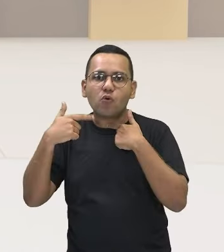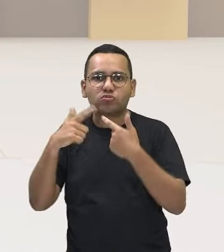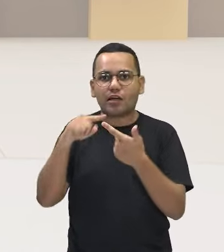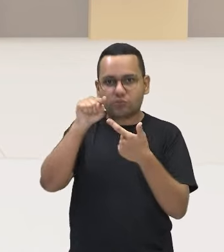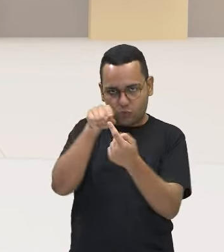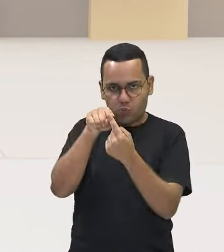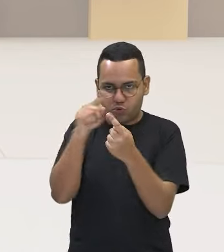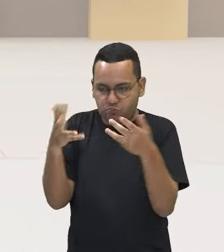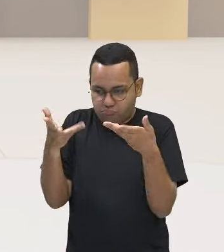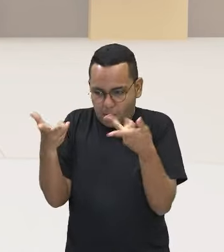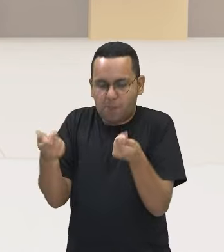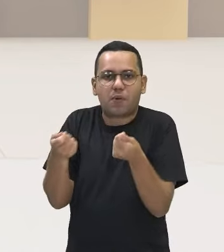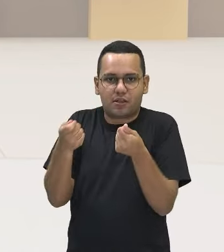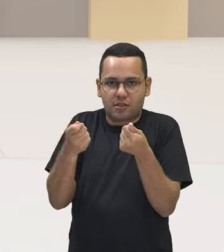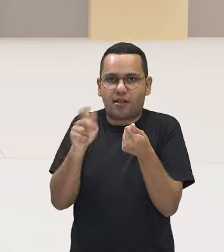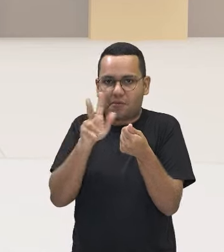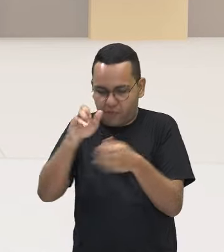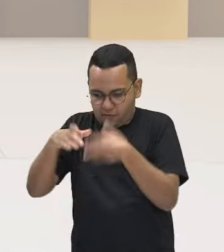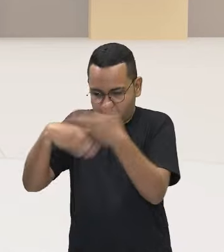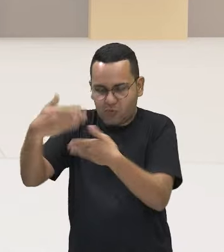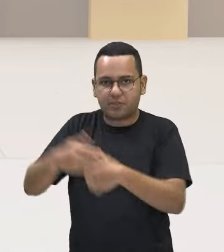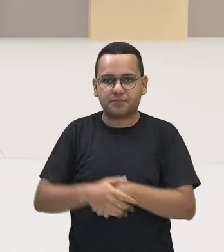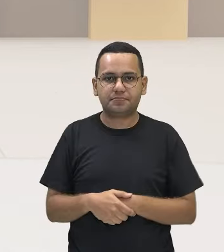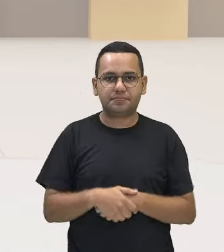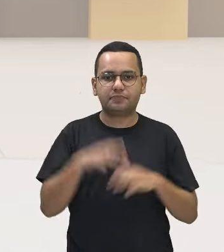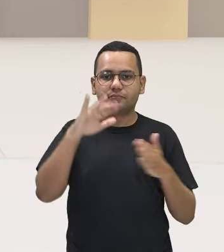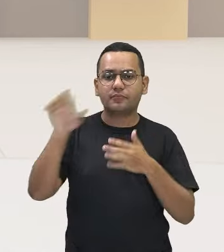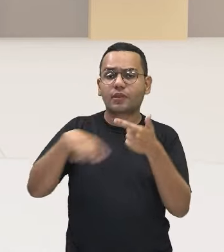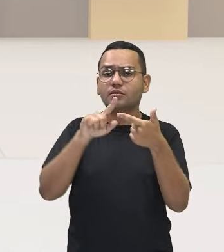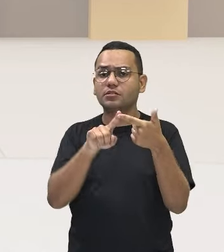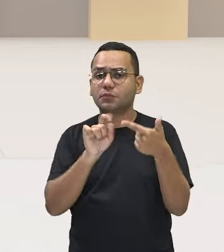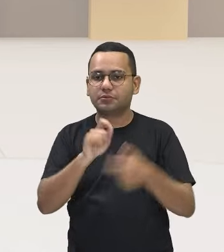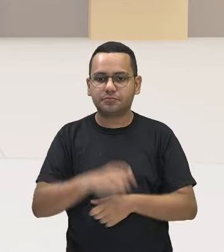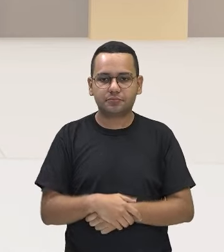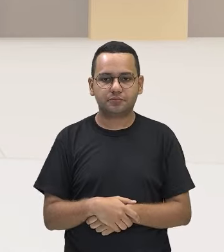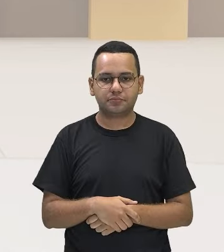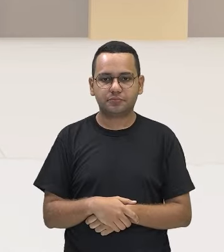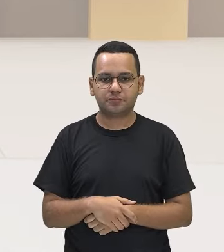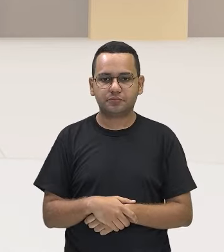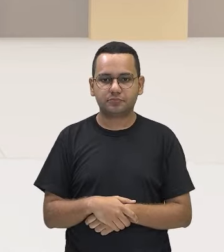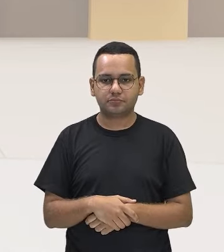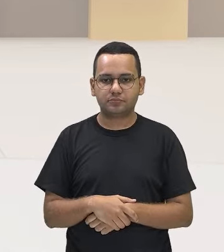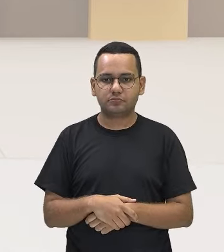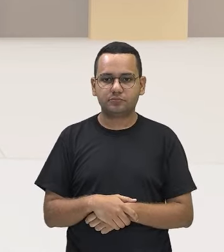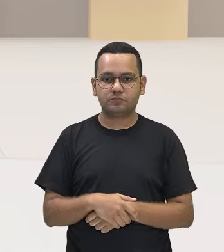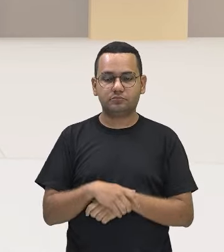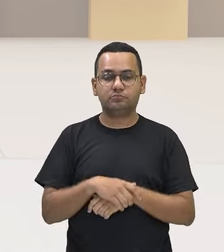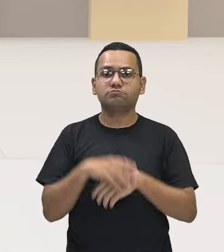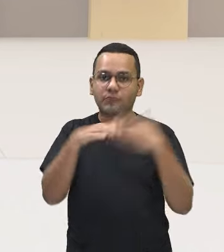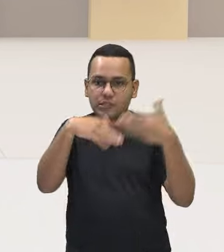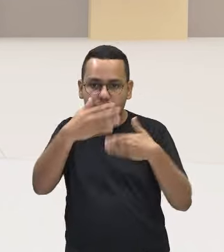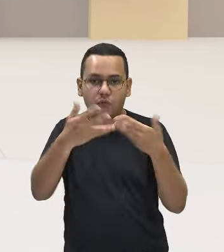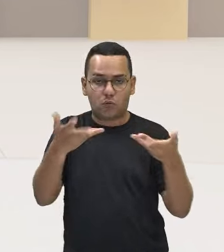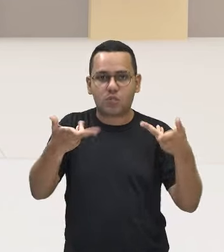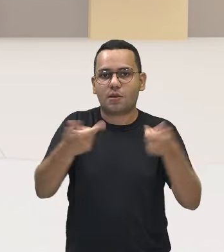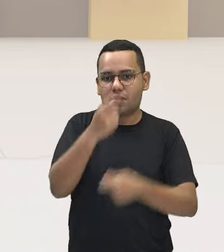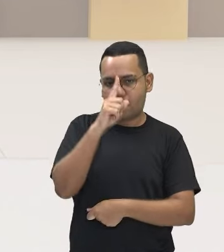familiaridade. Nossa segunda dica, Marcos. Olha aí, ó, a segunda que nós temos, ó, desenvolva suas habilidades criativas,